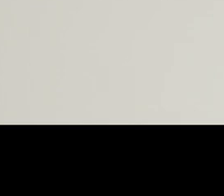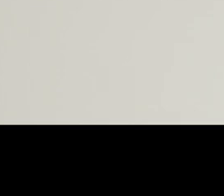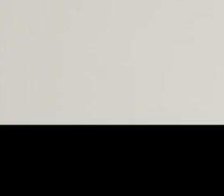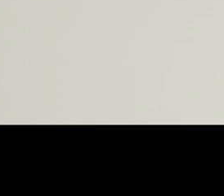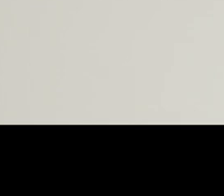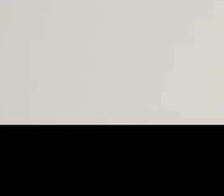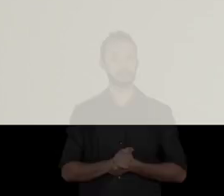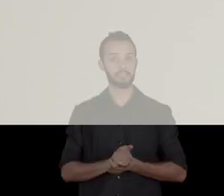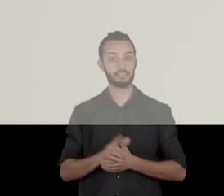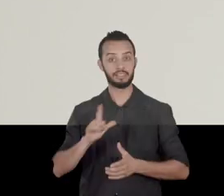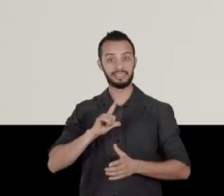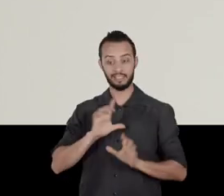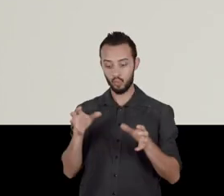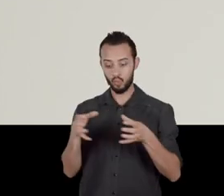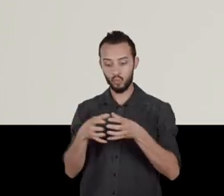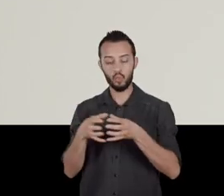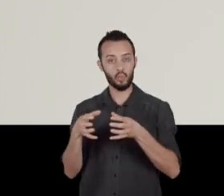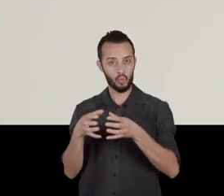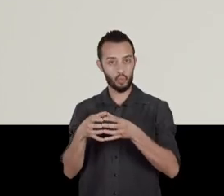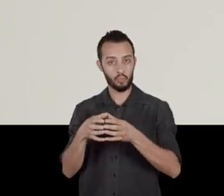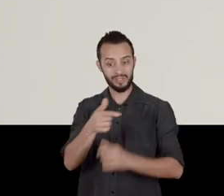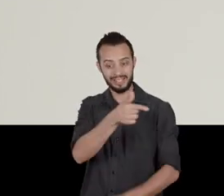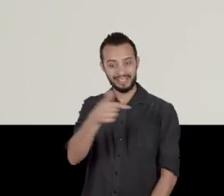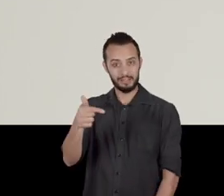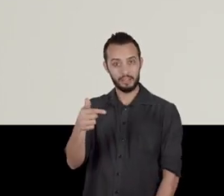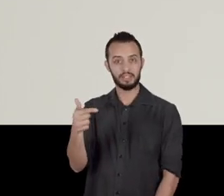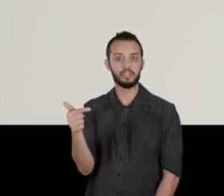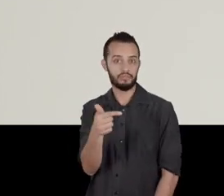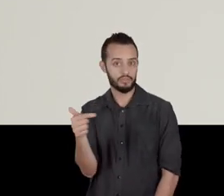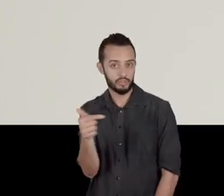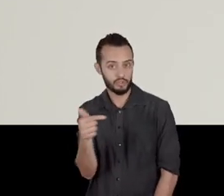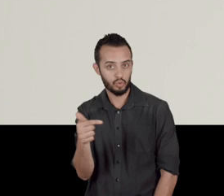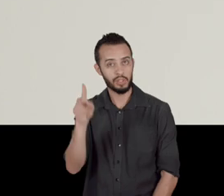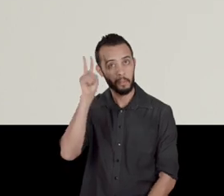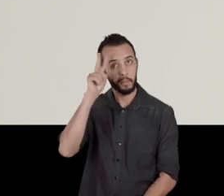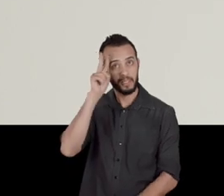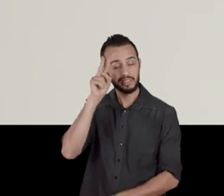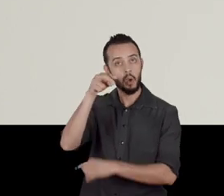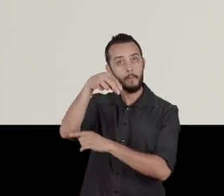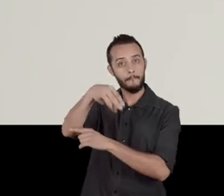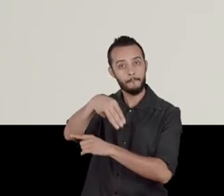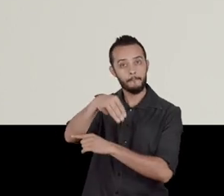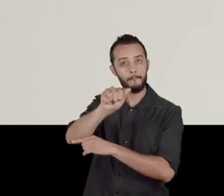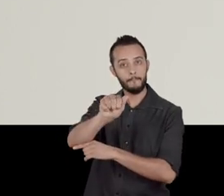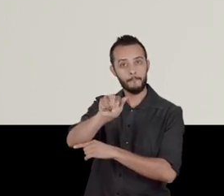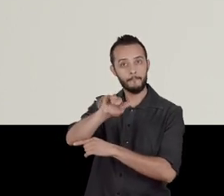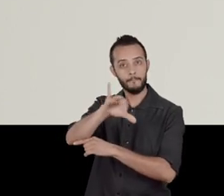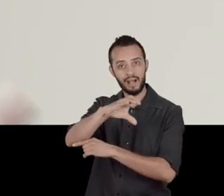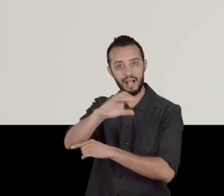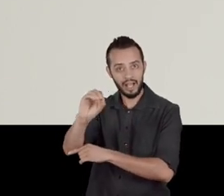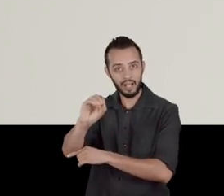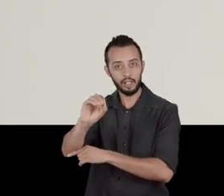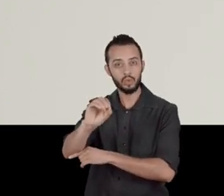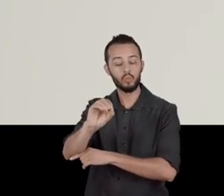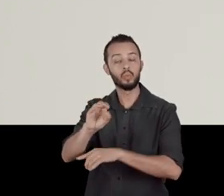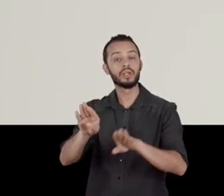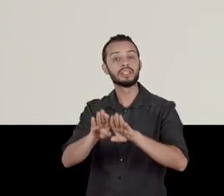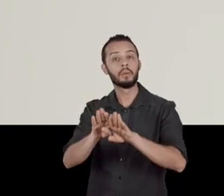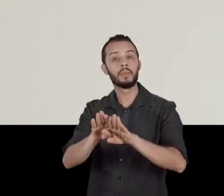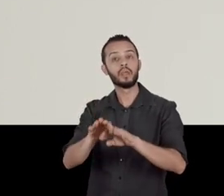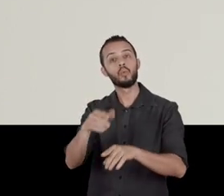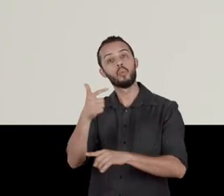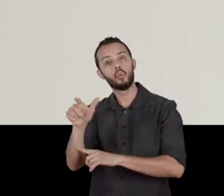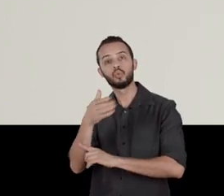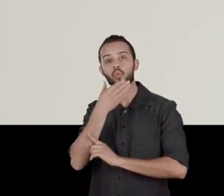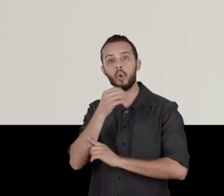certas escolhas que o grupo da Semana de 22, né, a gente pensar no Mário de Andrade ou no Oswald,